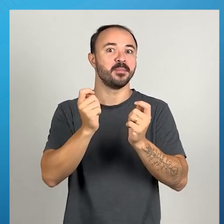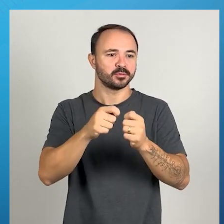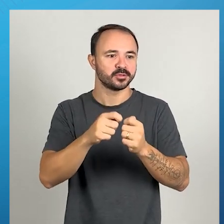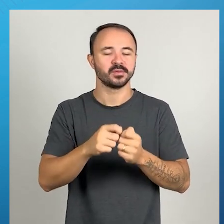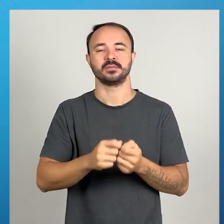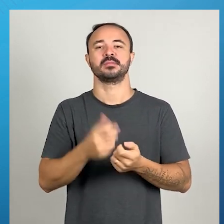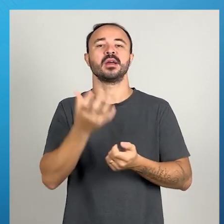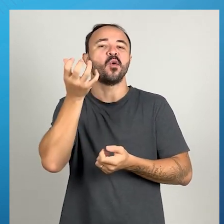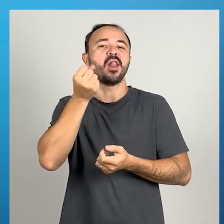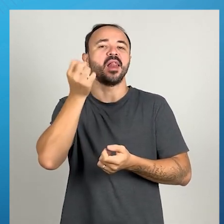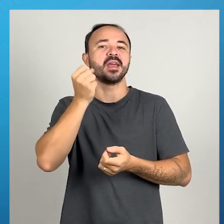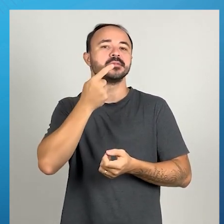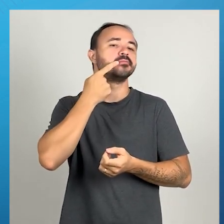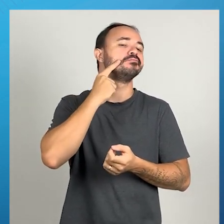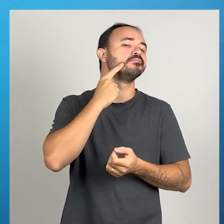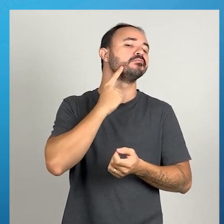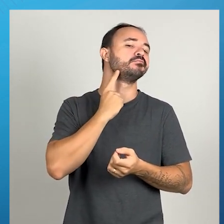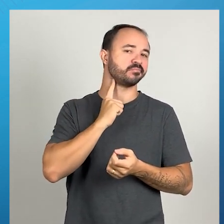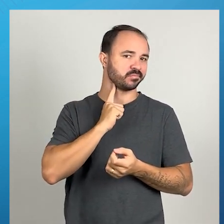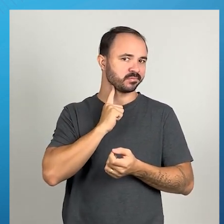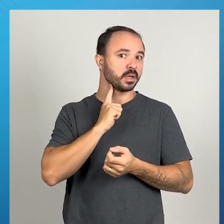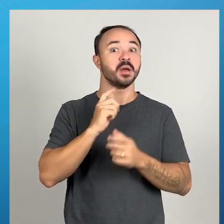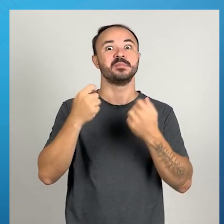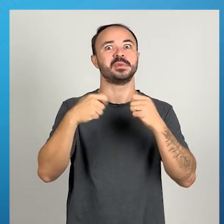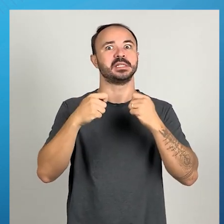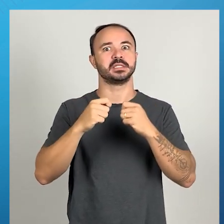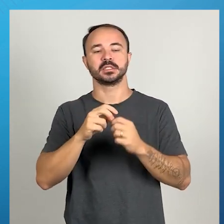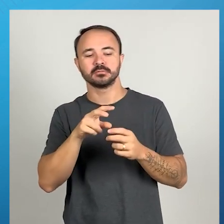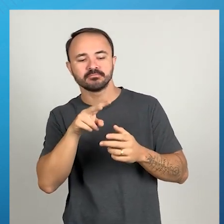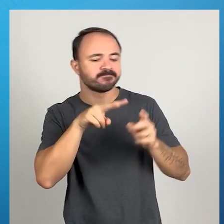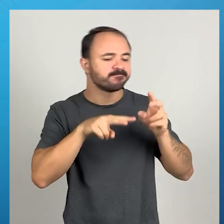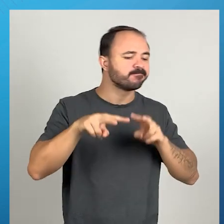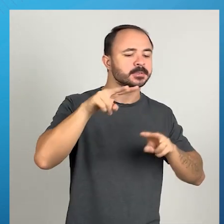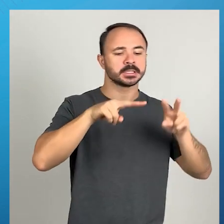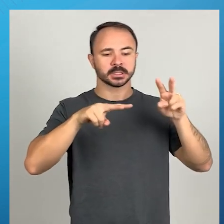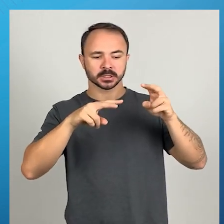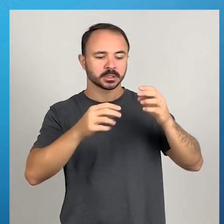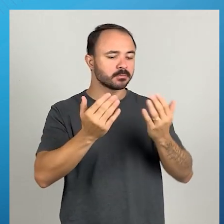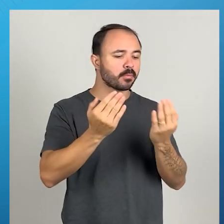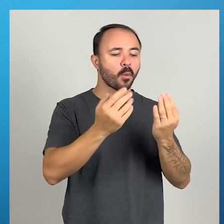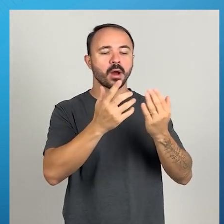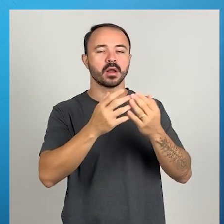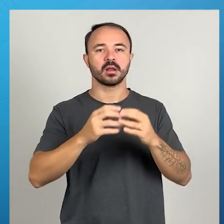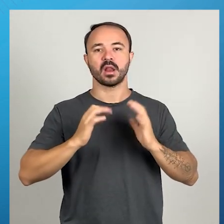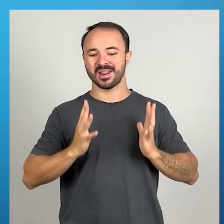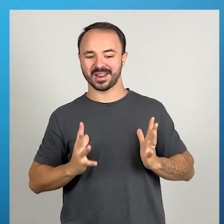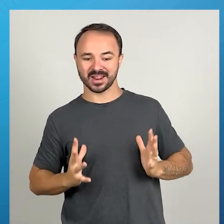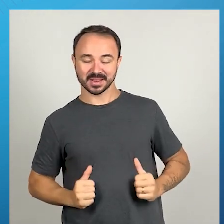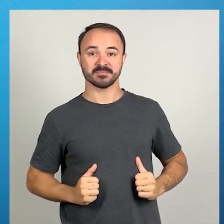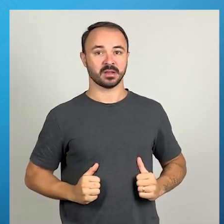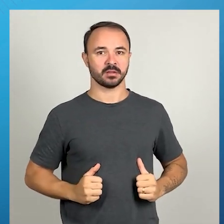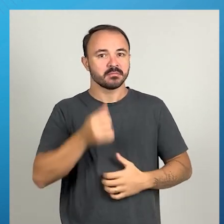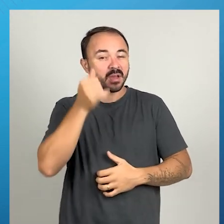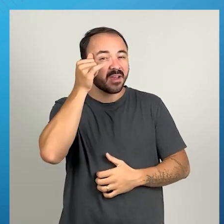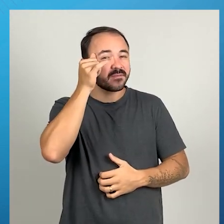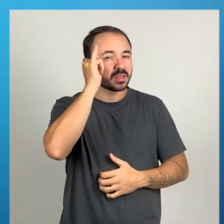importante que durante o banho fique atento, né, a esse ponto, porque isso pode provocar algum tipo de infecção, né, quando esse